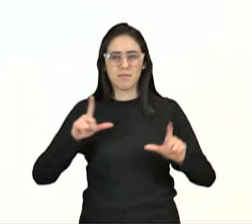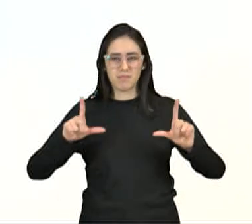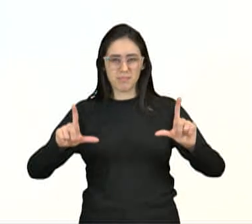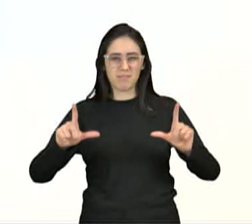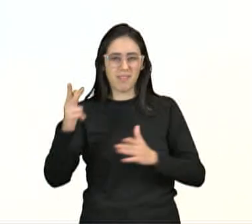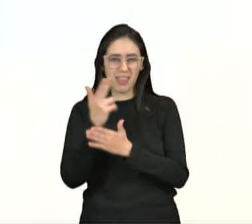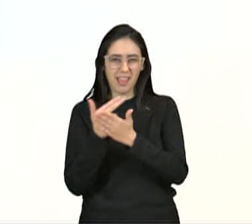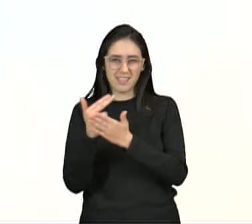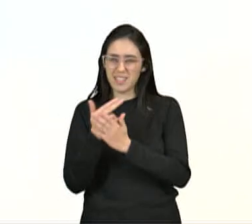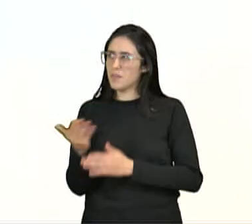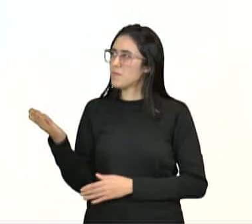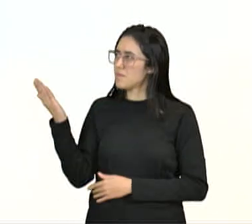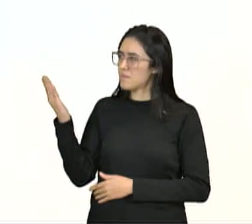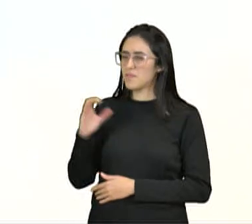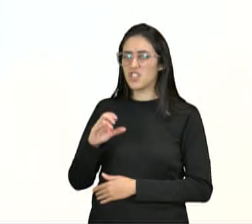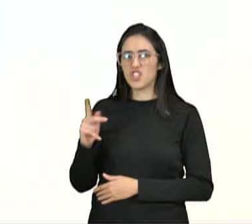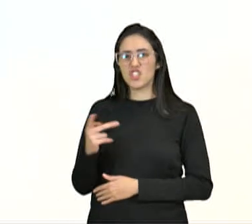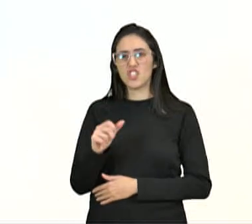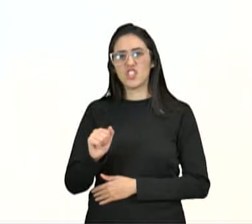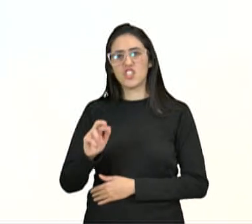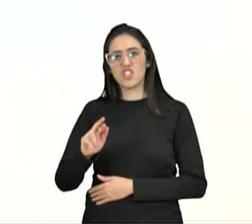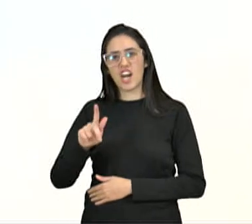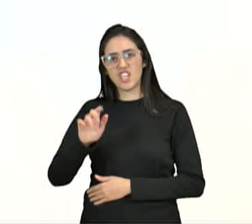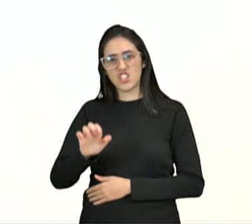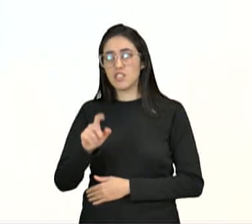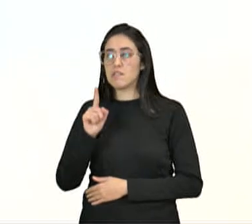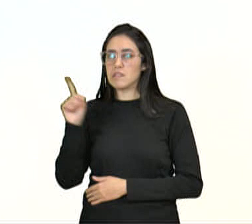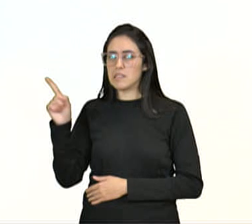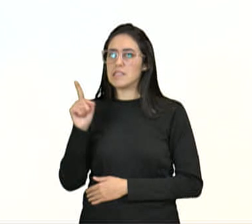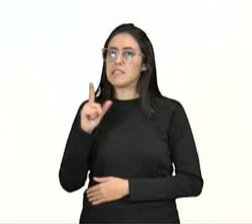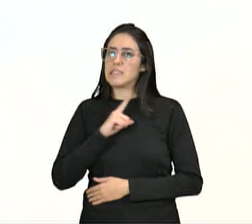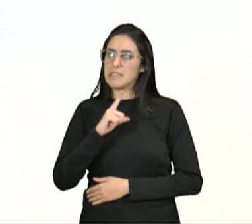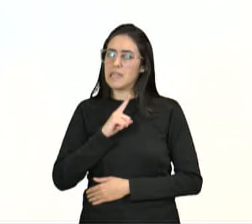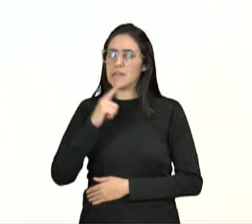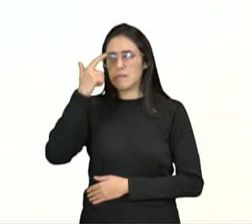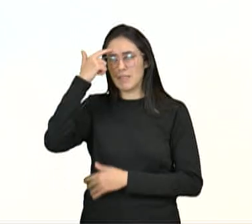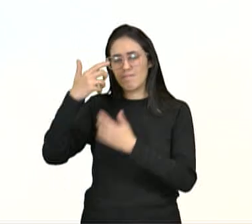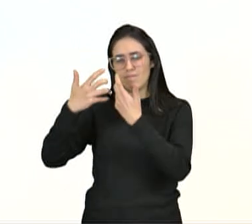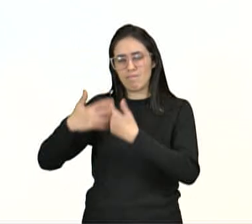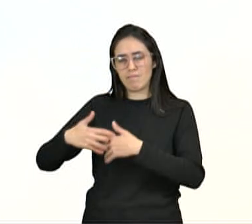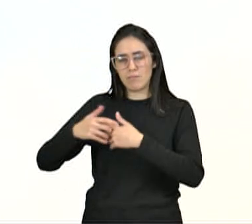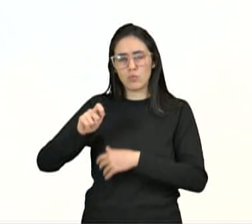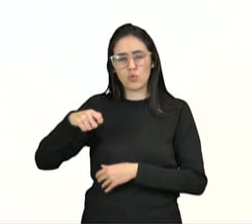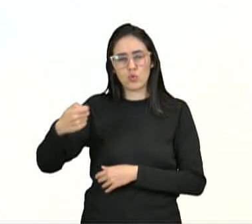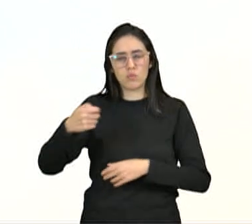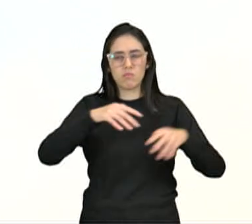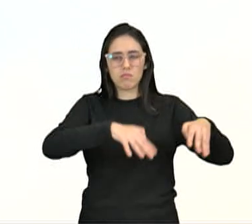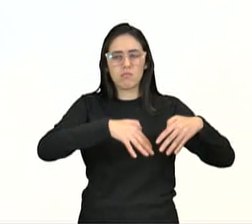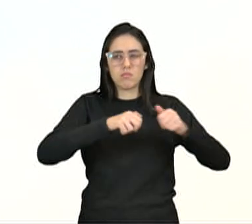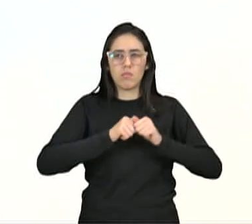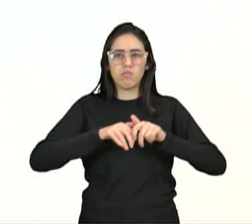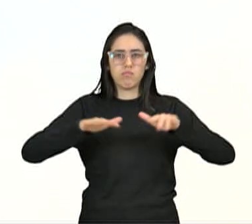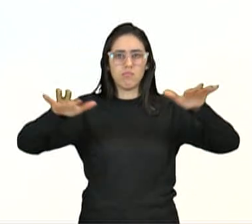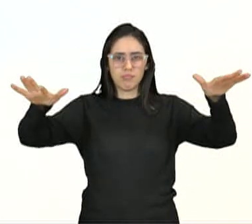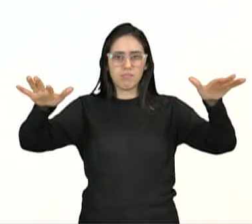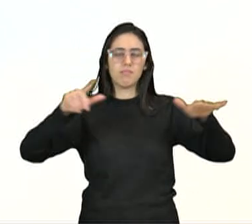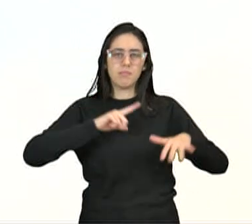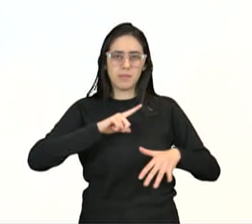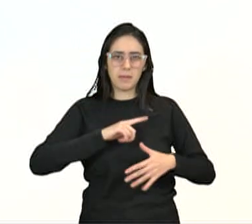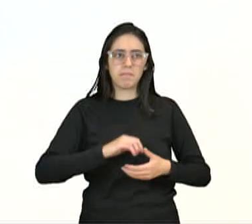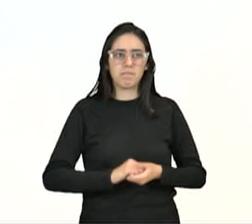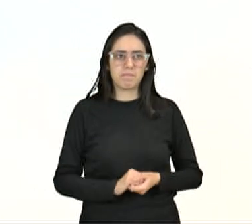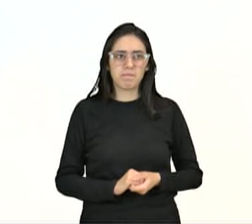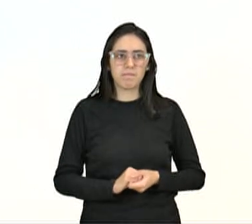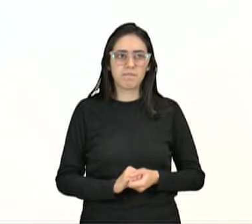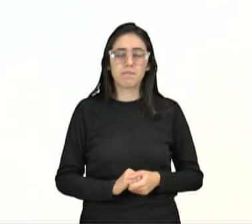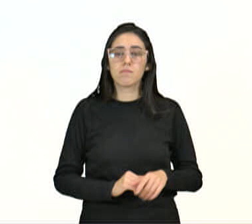ao lado, né, faz uma crítica sobre o avanço da atividade pecuarista no espaço amazônico. Qual o